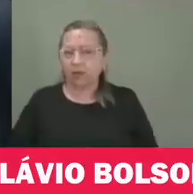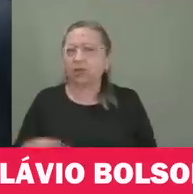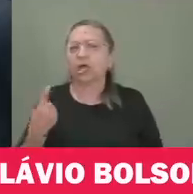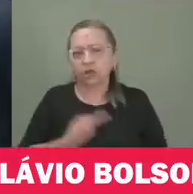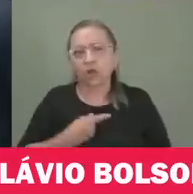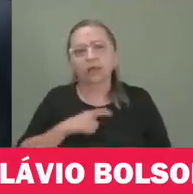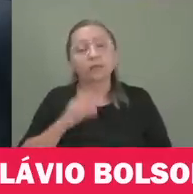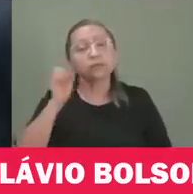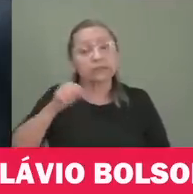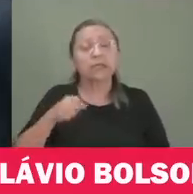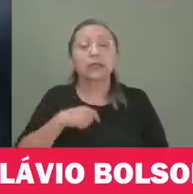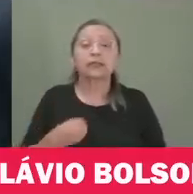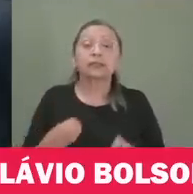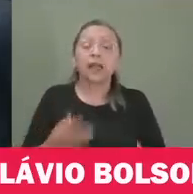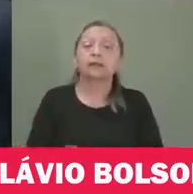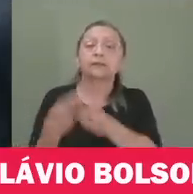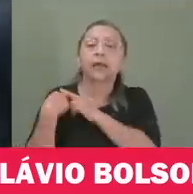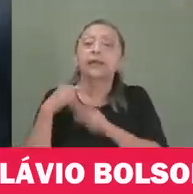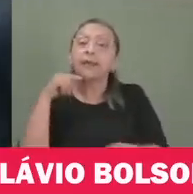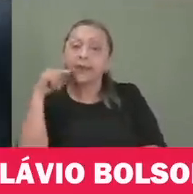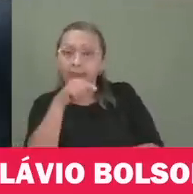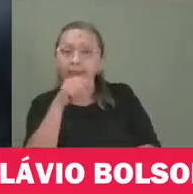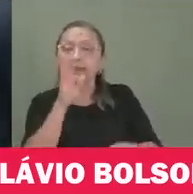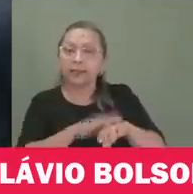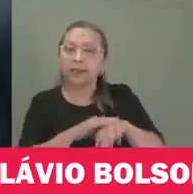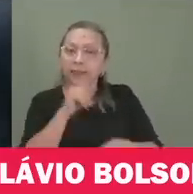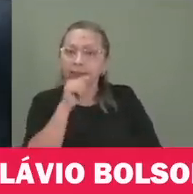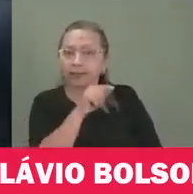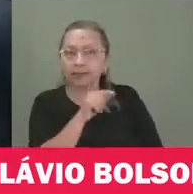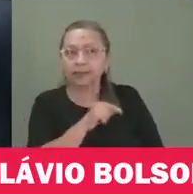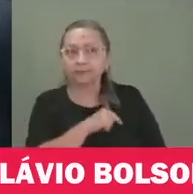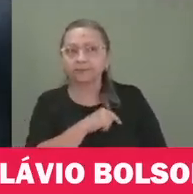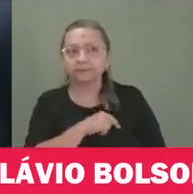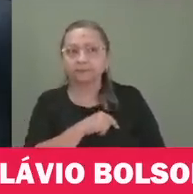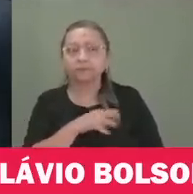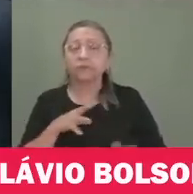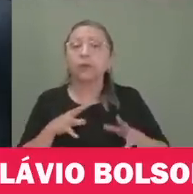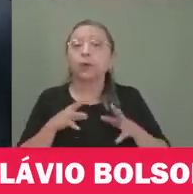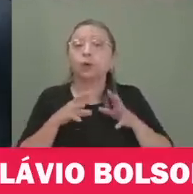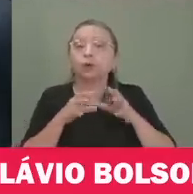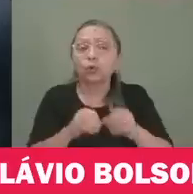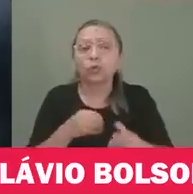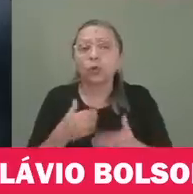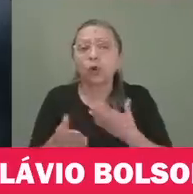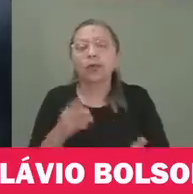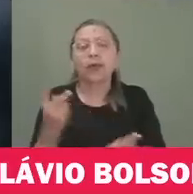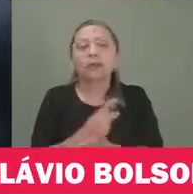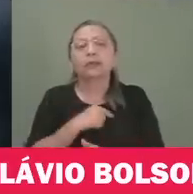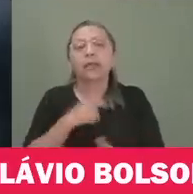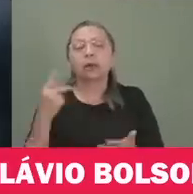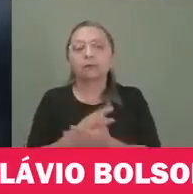sim, é que responsabilizar, inclusive ele, por todo e qualquer ato que ele tenha concorrido